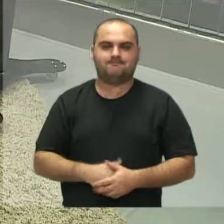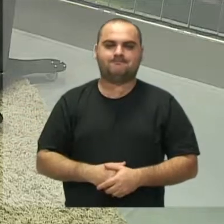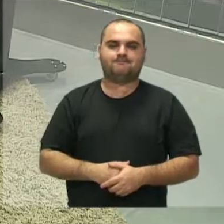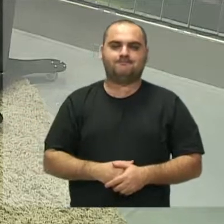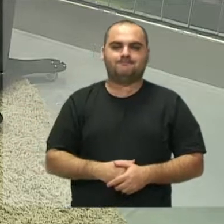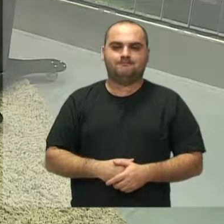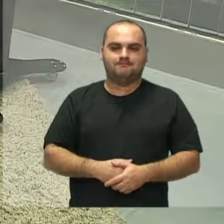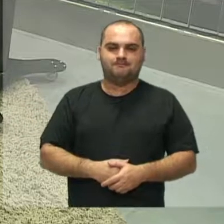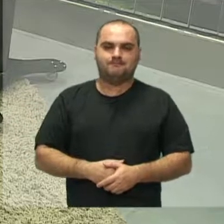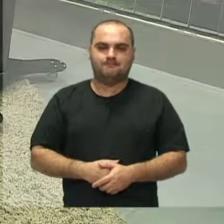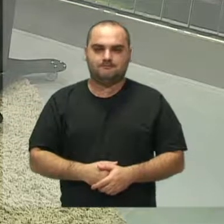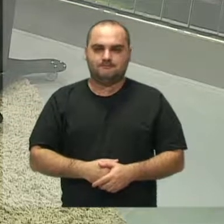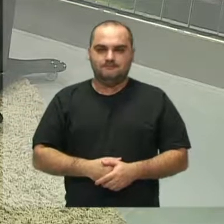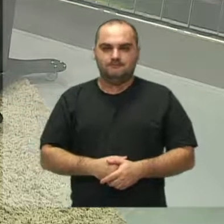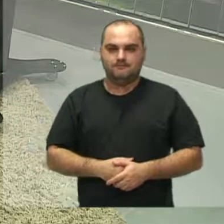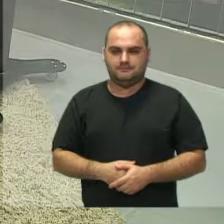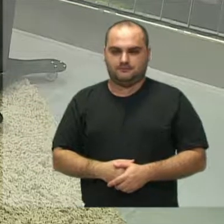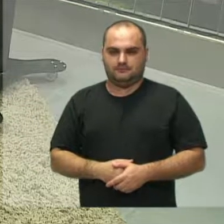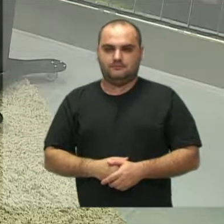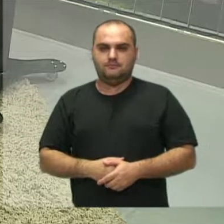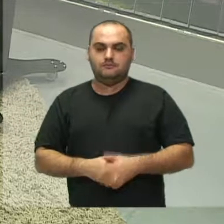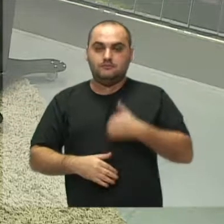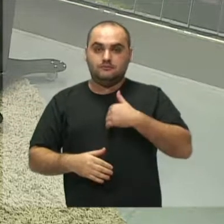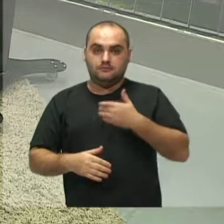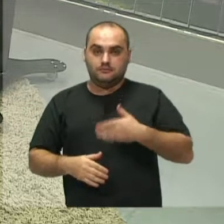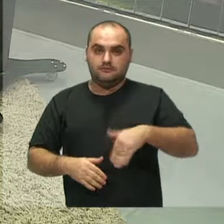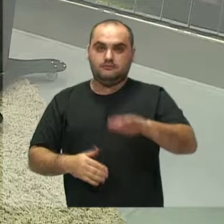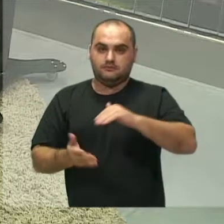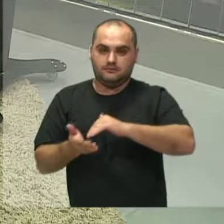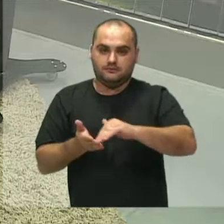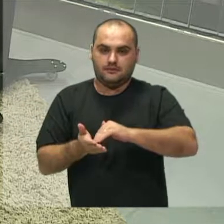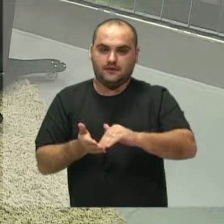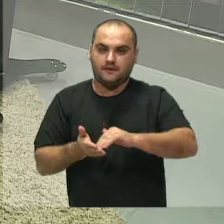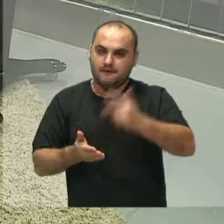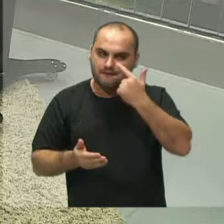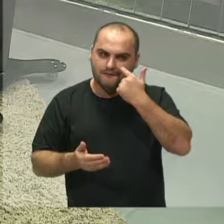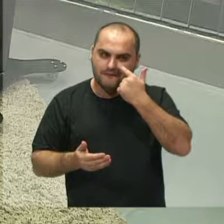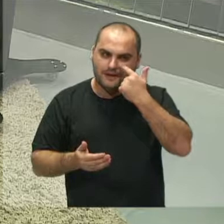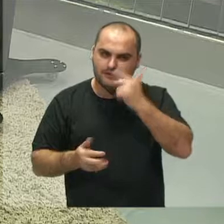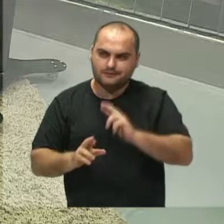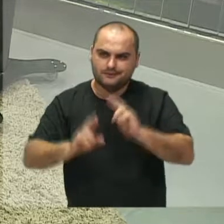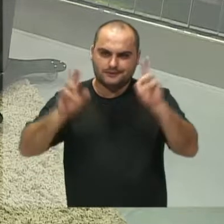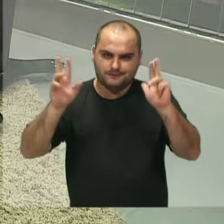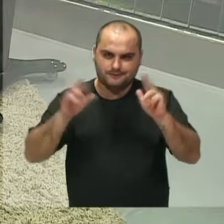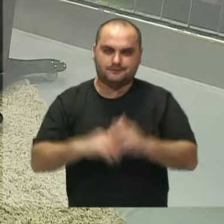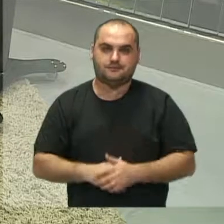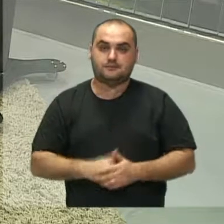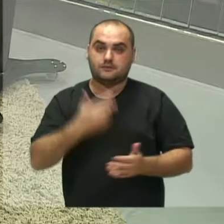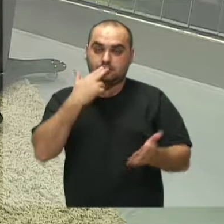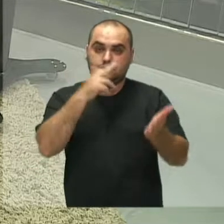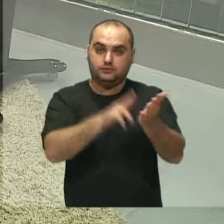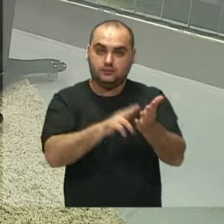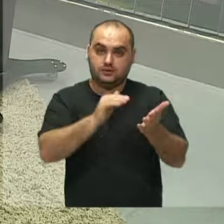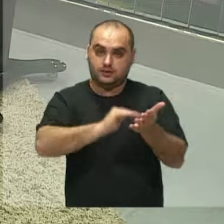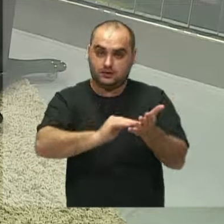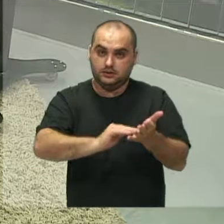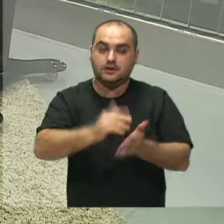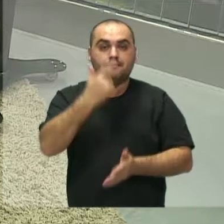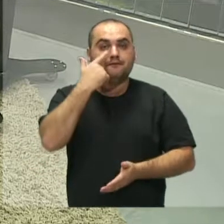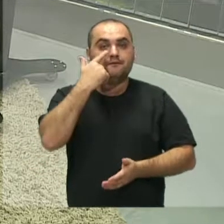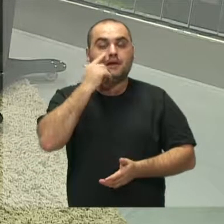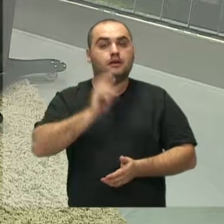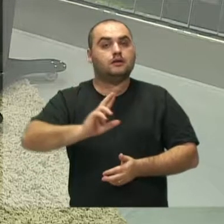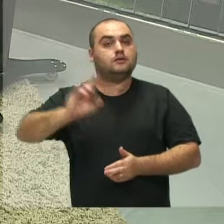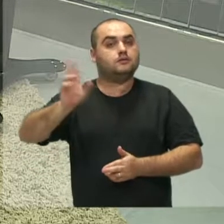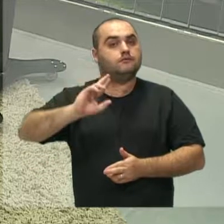Tu sabe que esse tempo também que eu passei na secretaria, eu tinha uma outra visão. E quando eu assumi a secretaria, eu passei a ver de uma forma diferente,